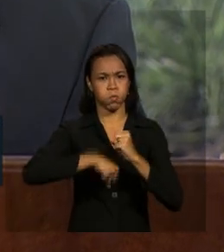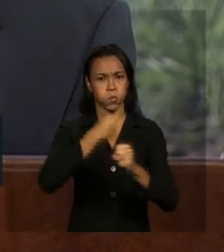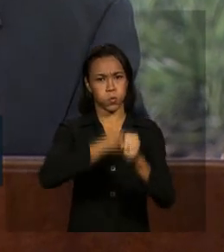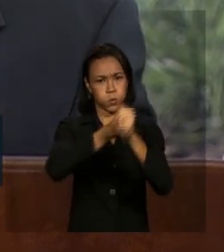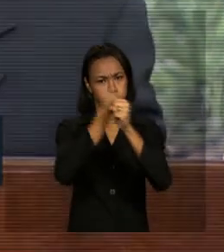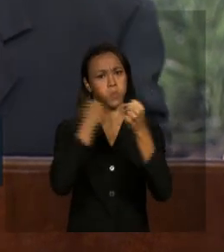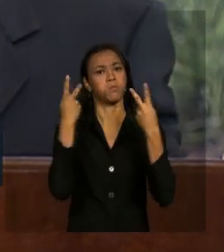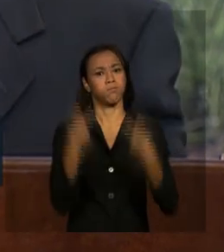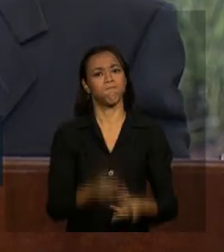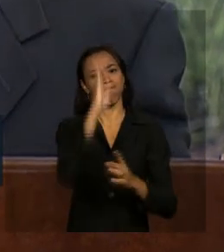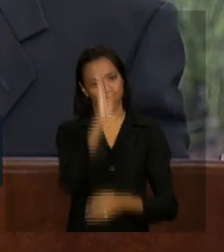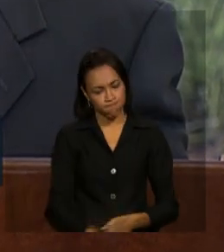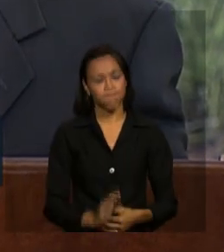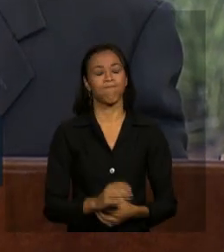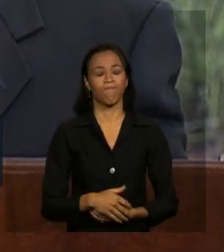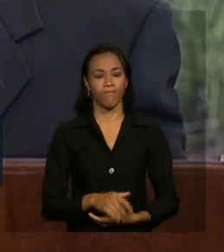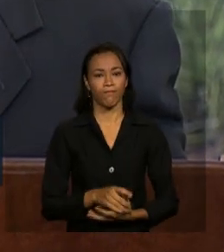e na verdade